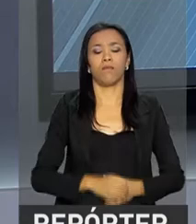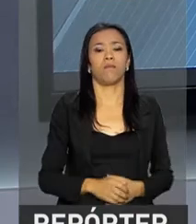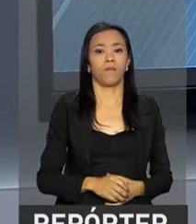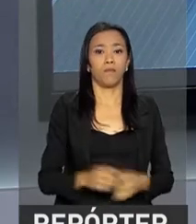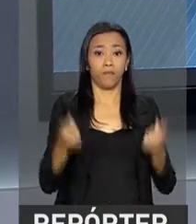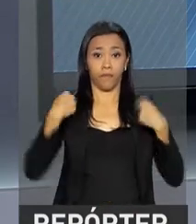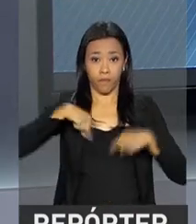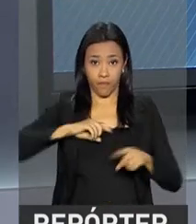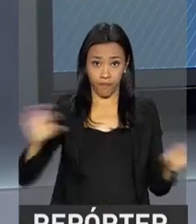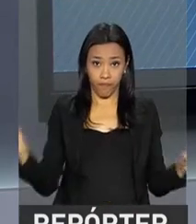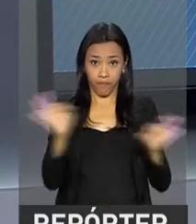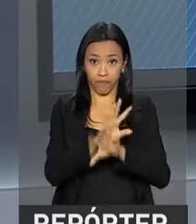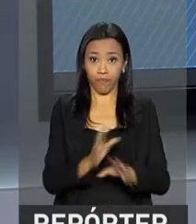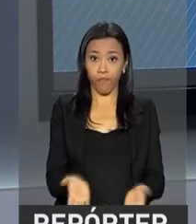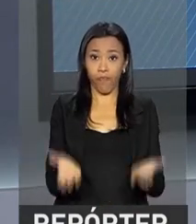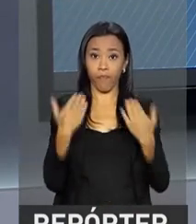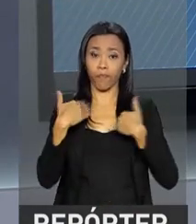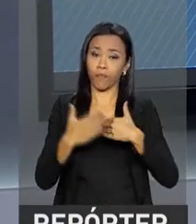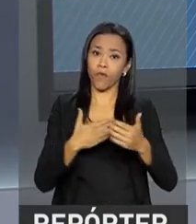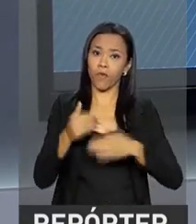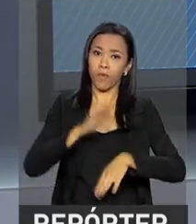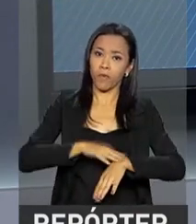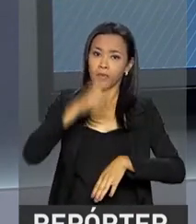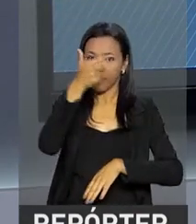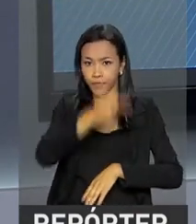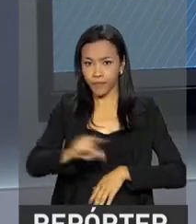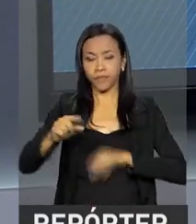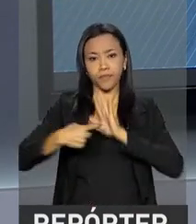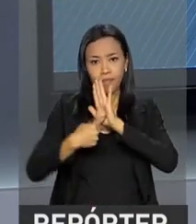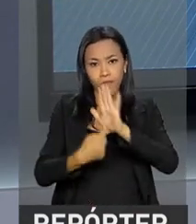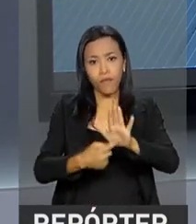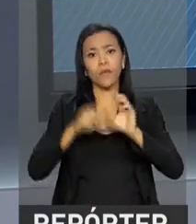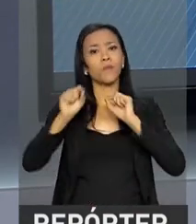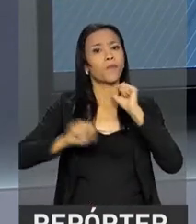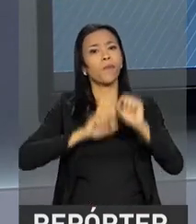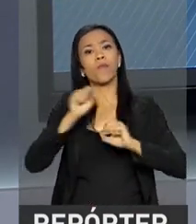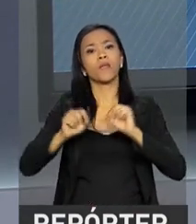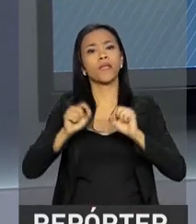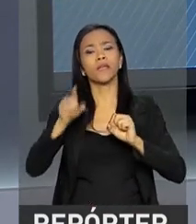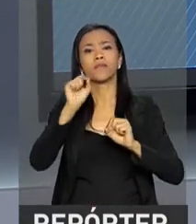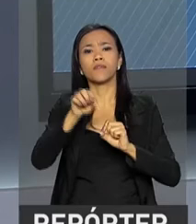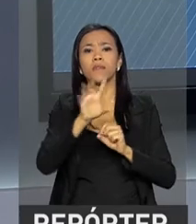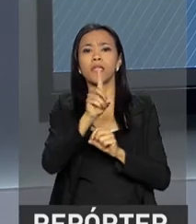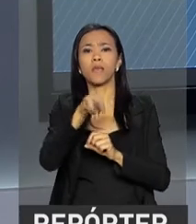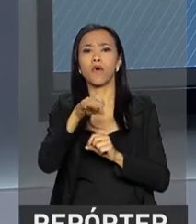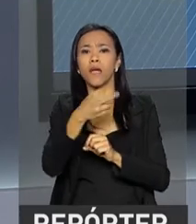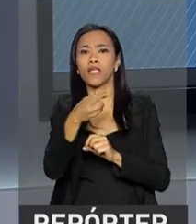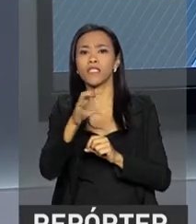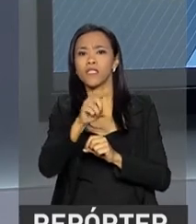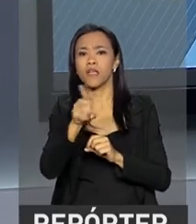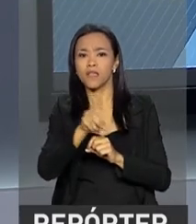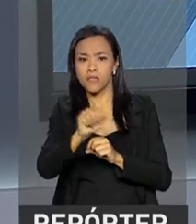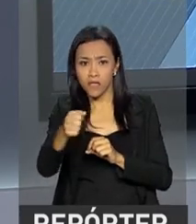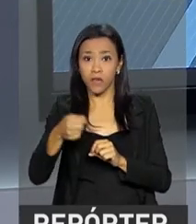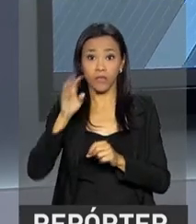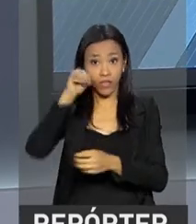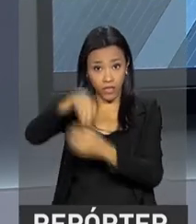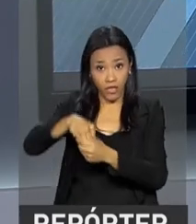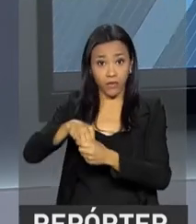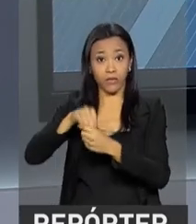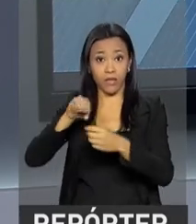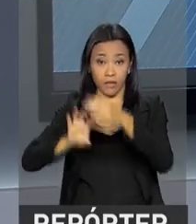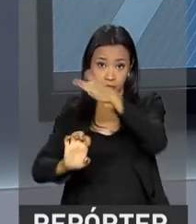nós ficamos por aqui voltamos a qualquer momento com a transmissão ao vivo da coletiva sobre a democratização do capital da eletrobrás na bolsa de